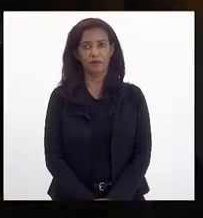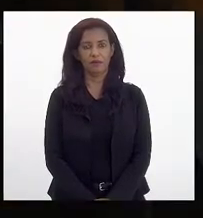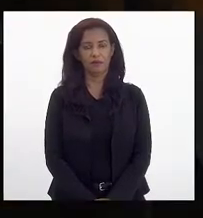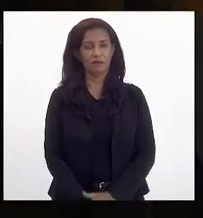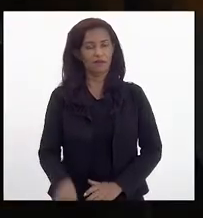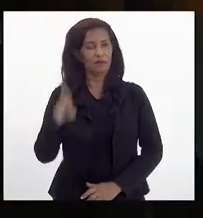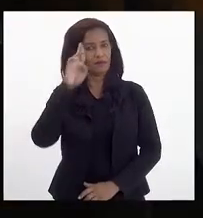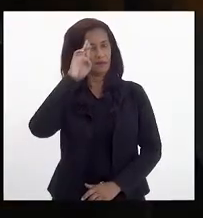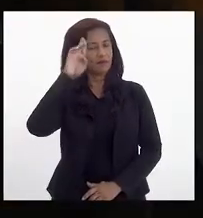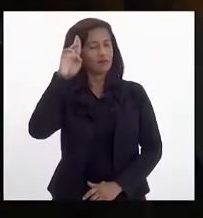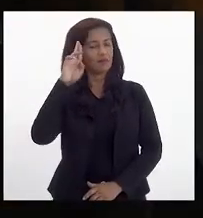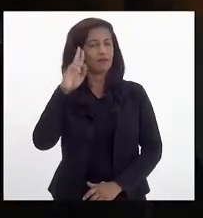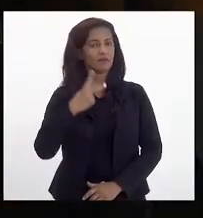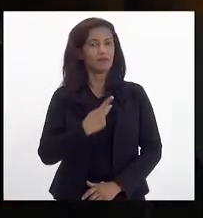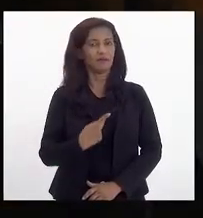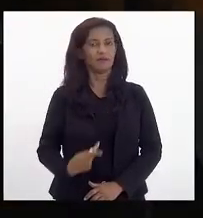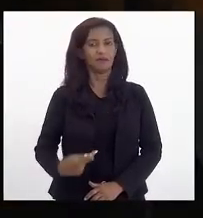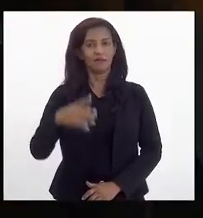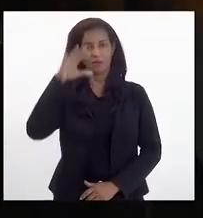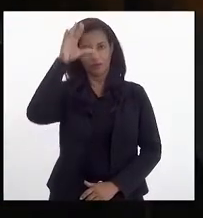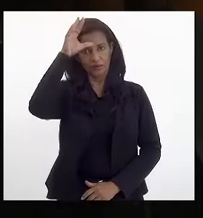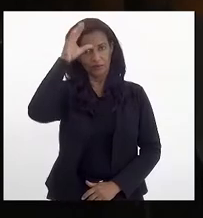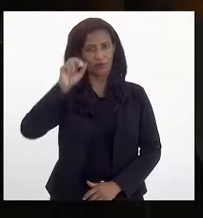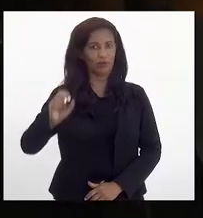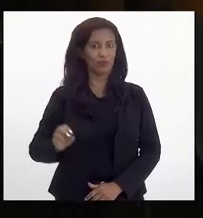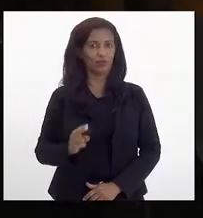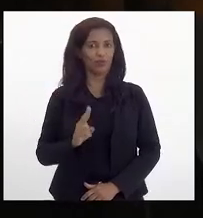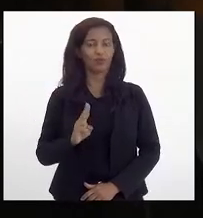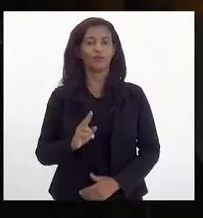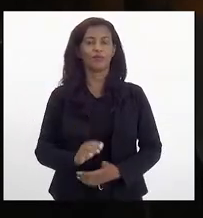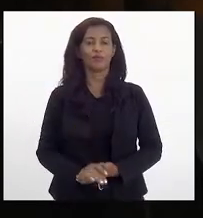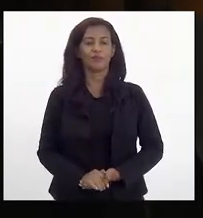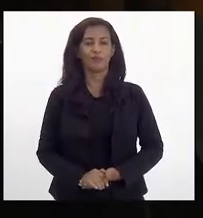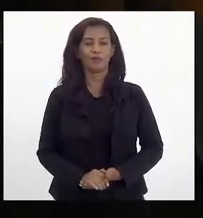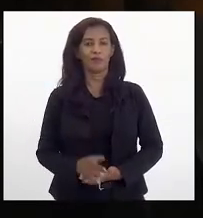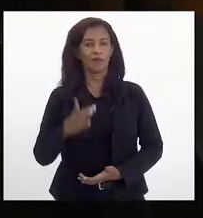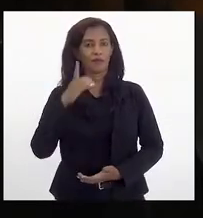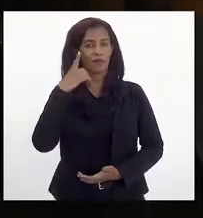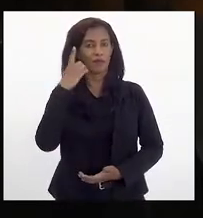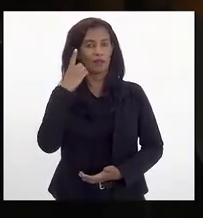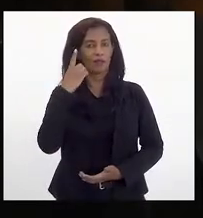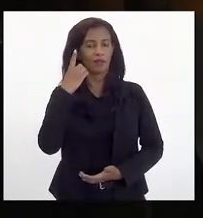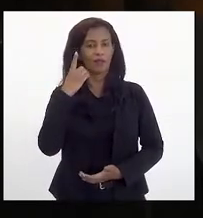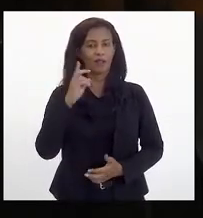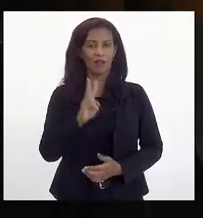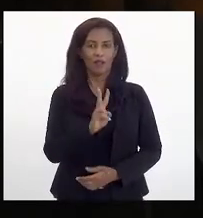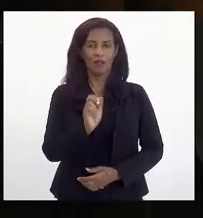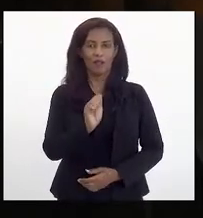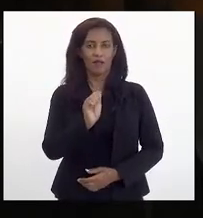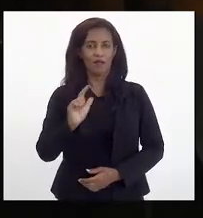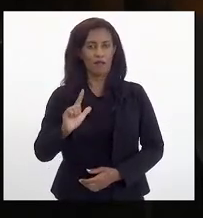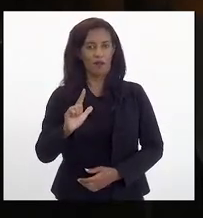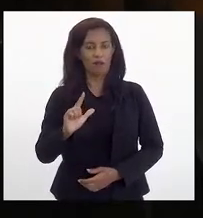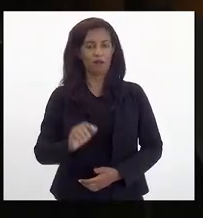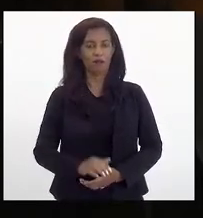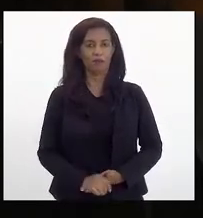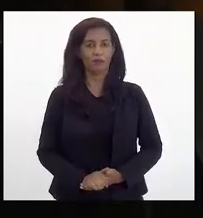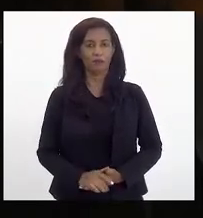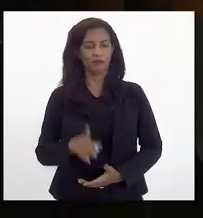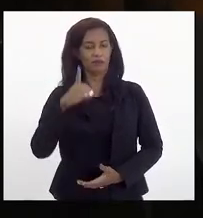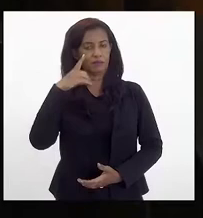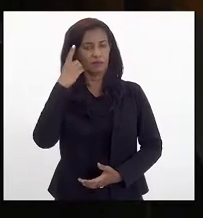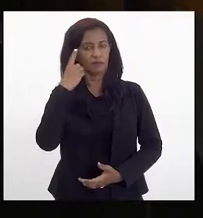Senhora presidente, deputada Tia Ju, senhor deputado presente, Valdacê Asa,